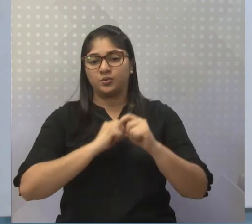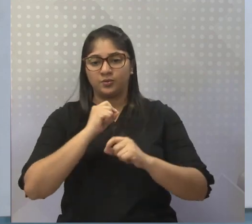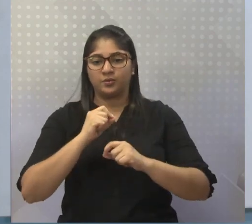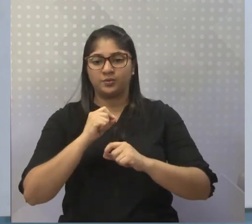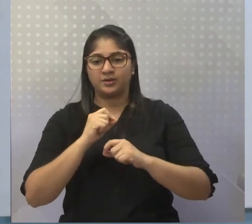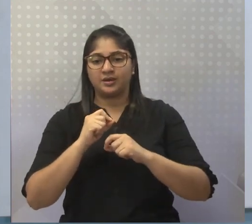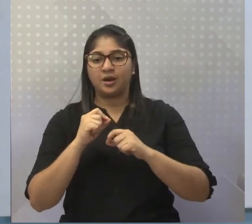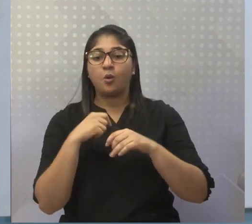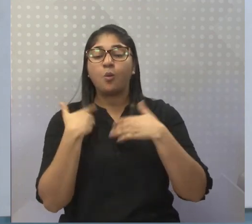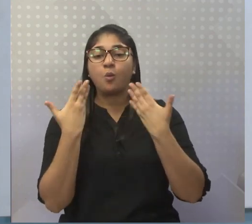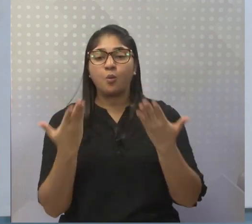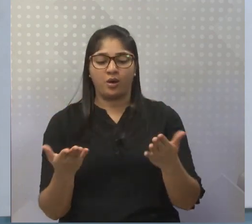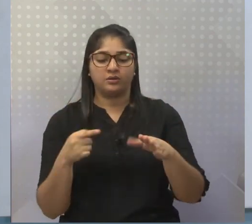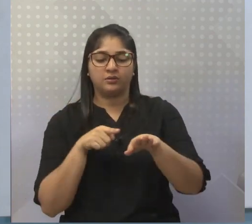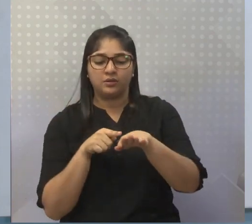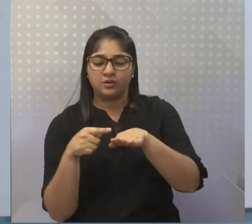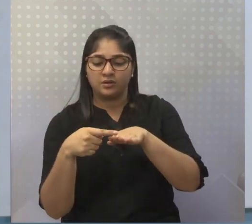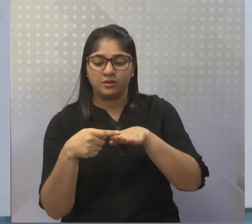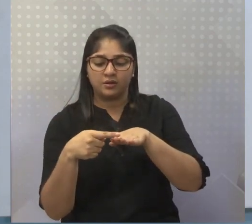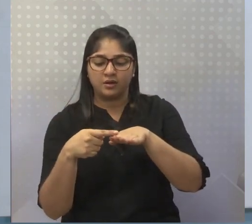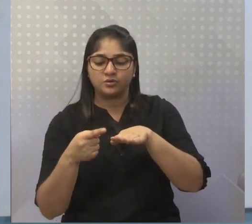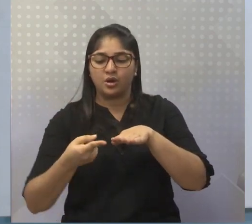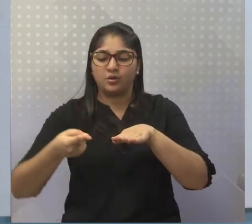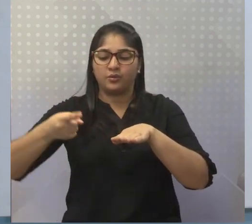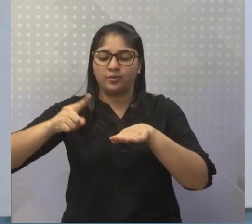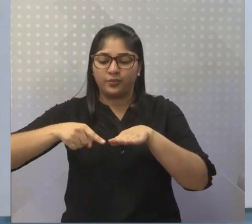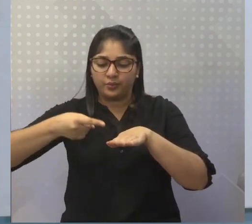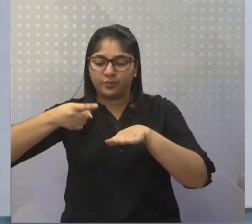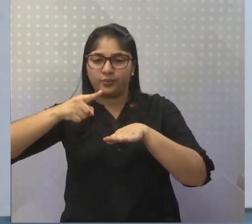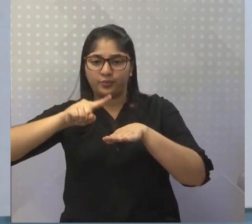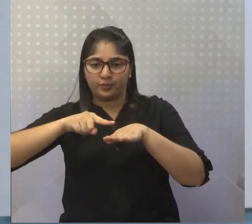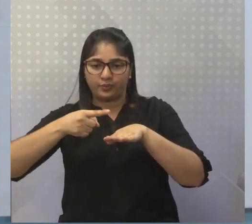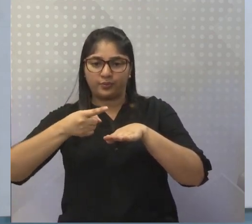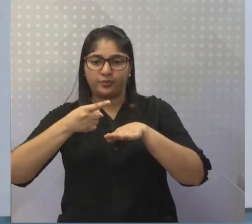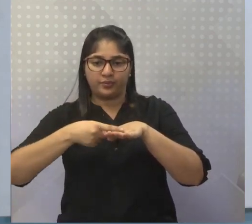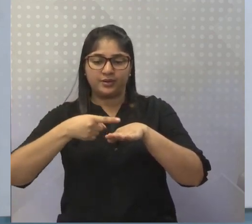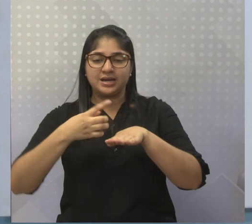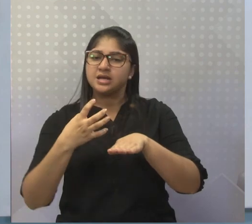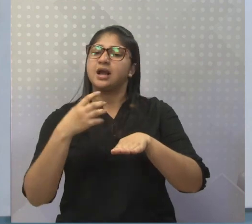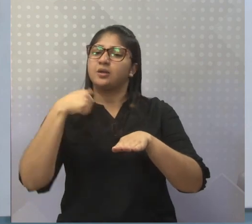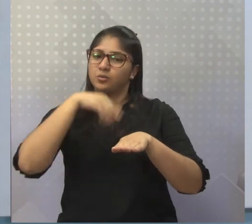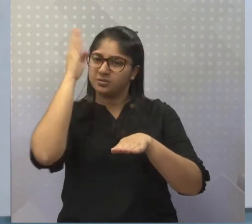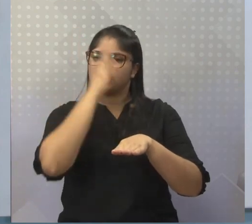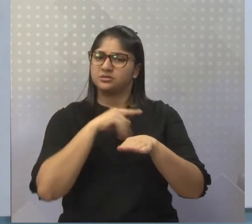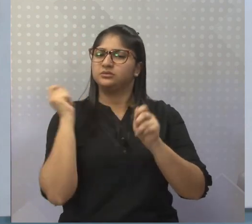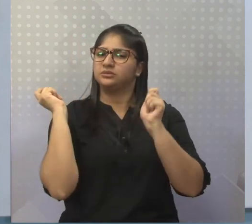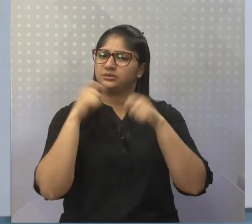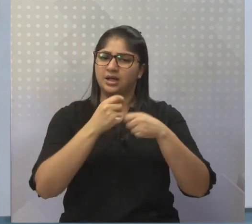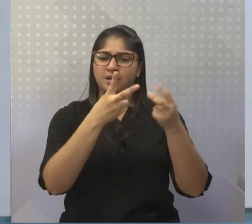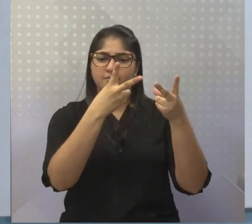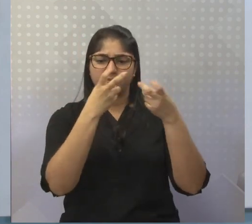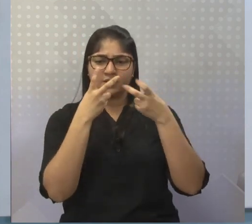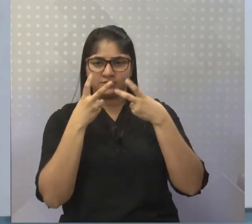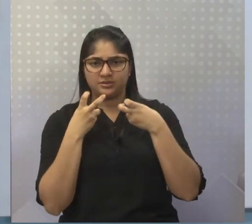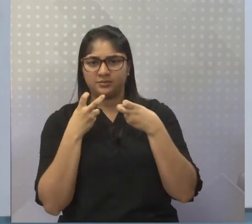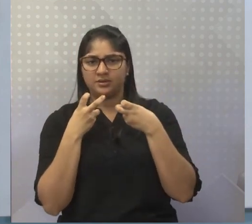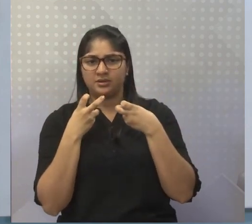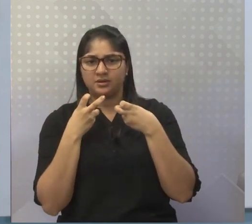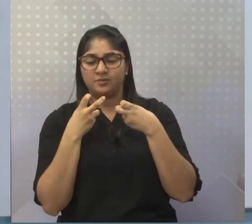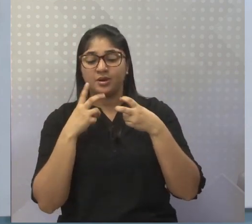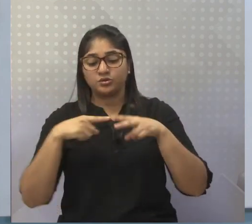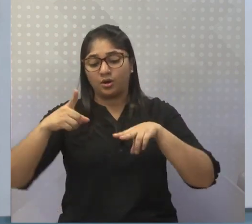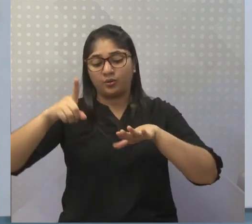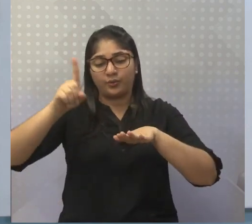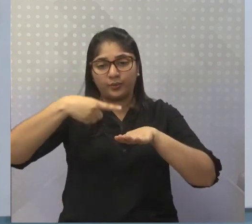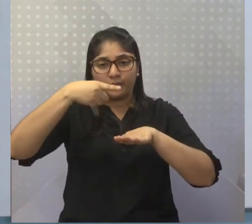com a moto na borda da placa tectônica a vibração ela vai ser sentido no brasil por exemplo através do abalo sísmico